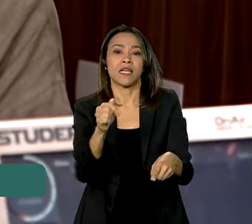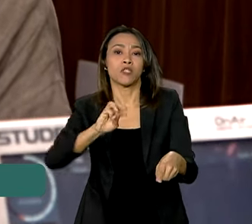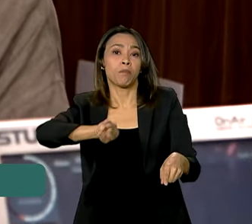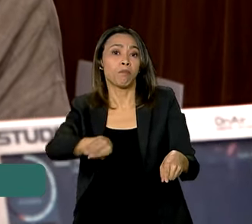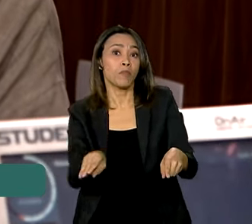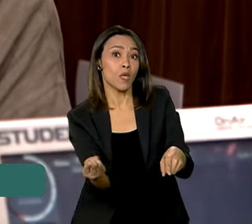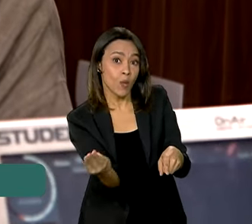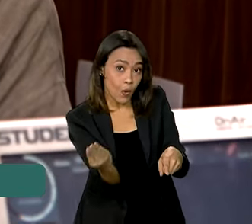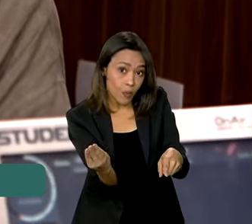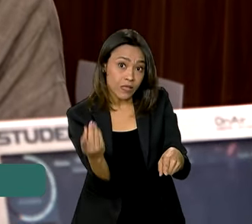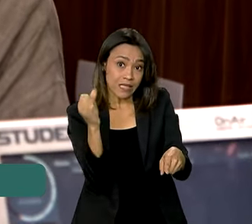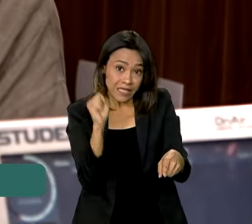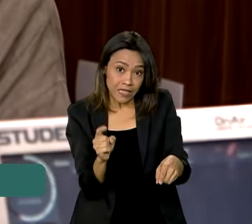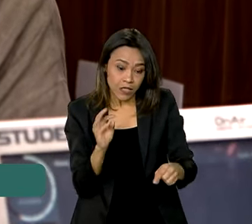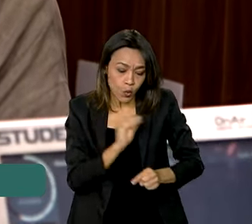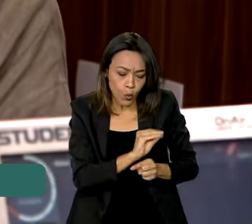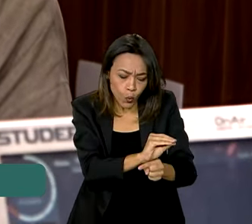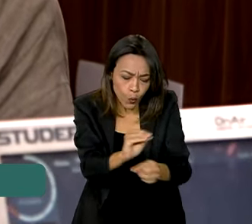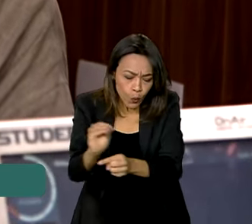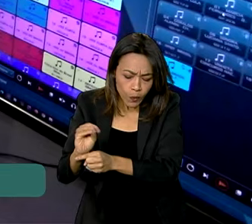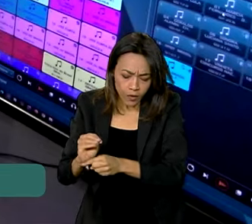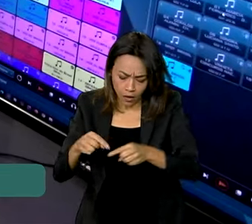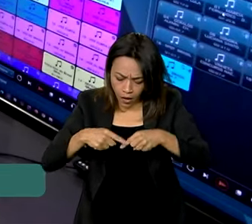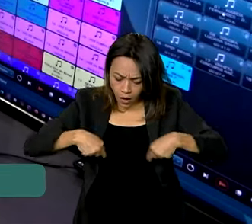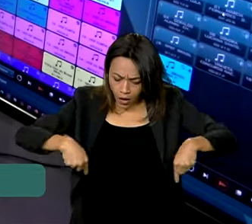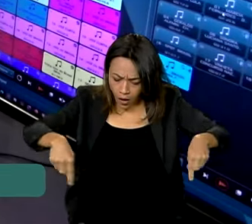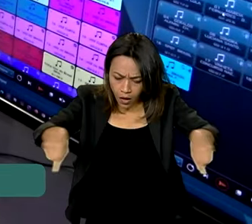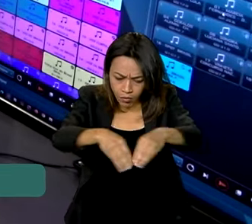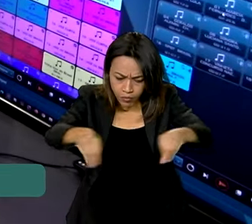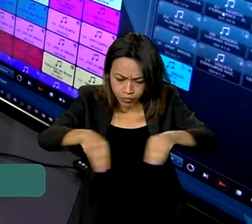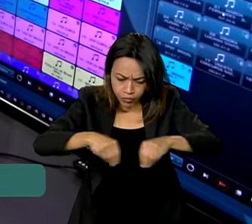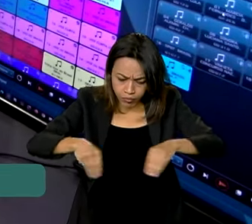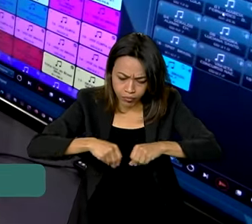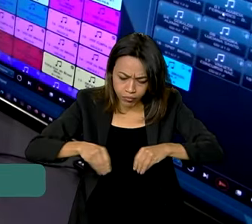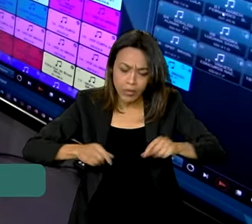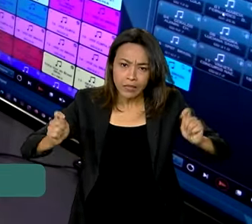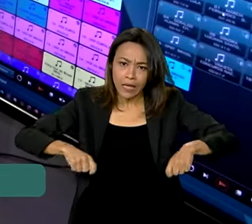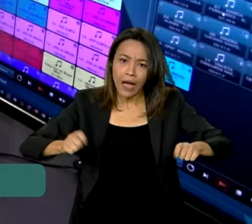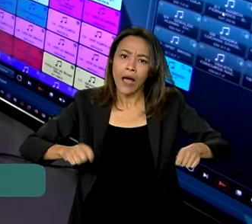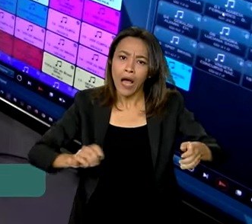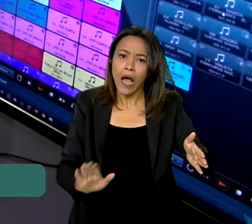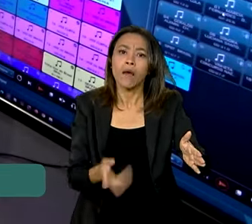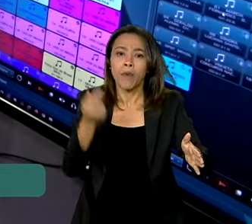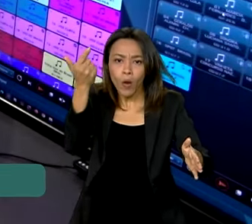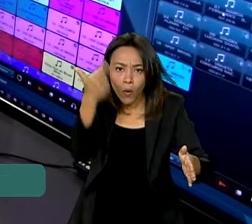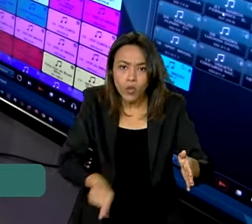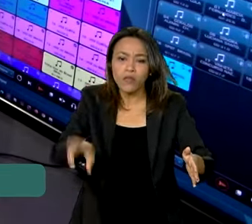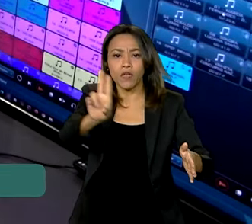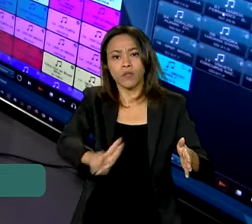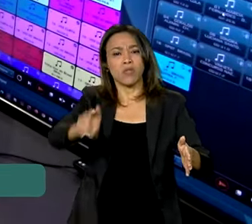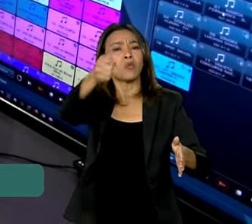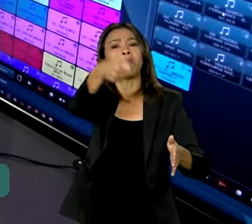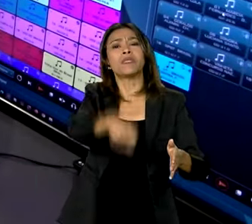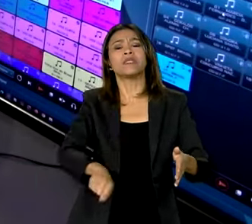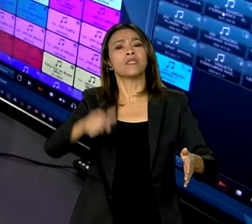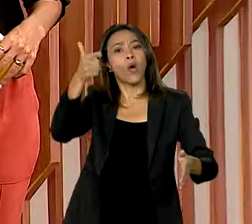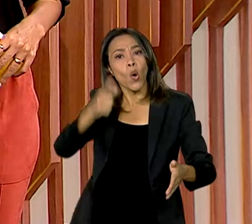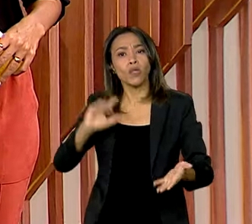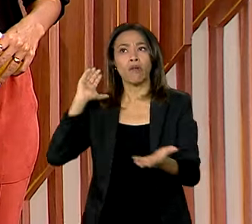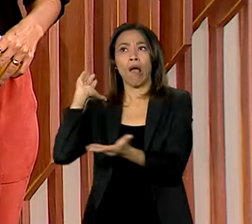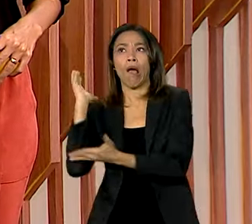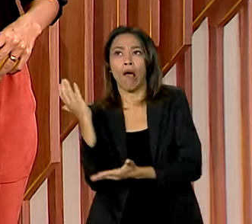Se fizermos a recuperação desses solos, você pode expandir produção sem precisar derrubar mais uma